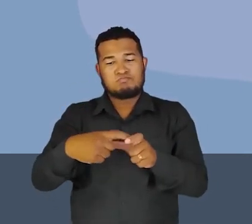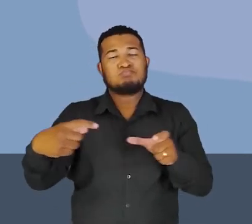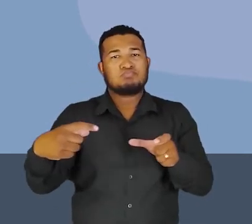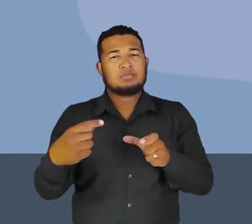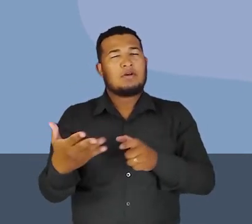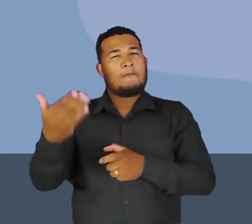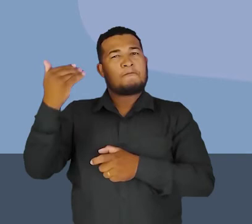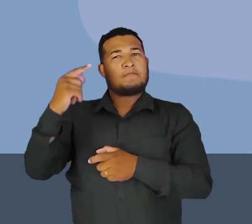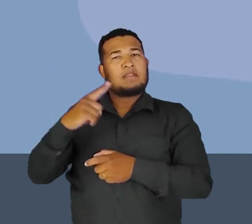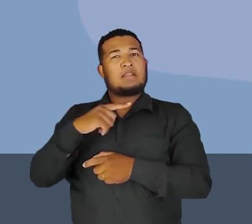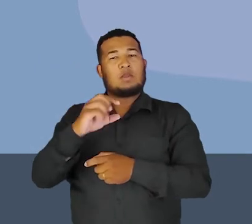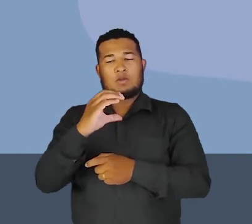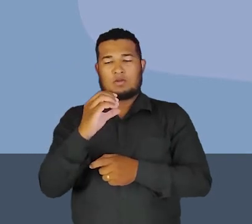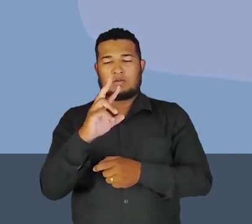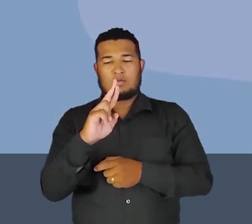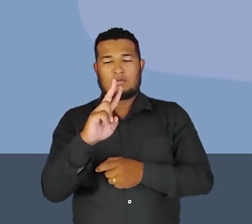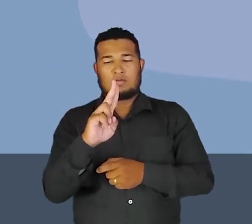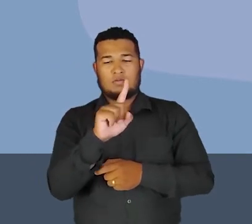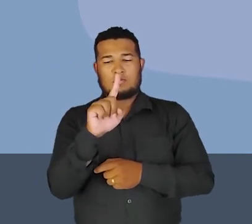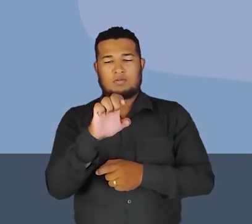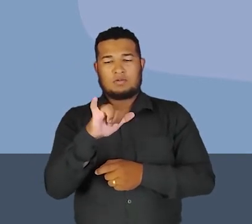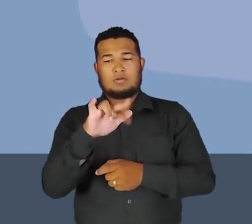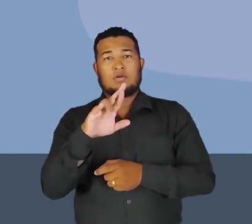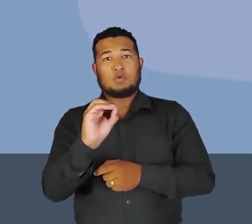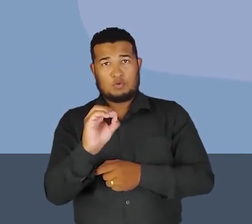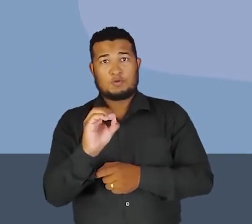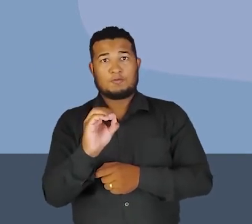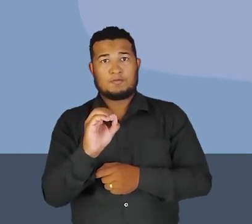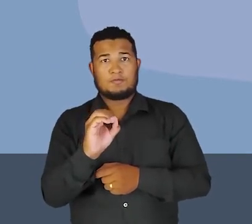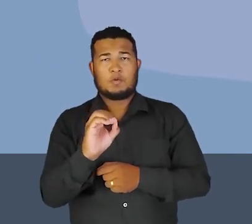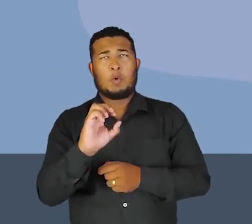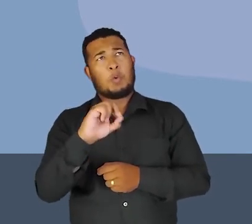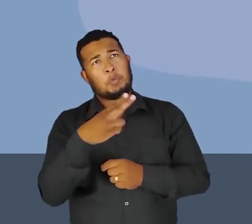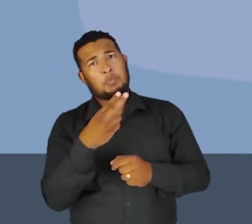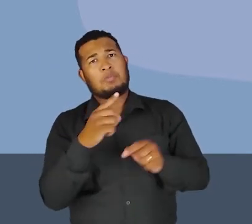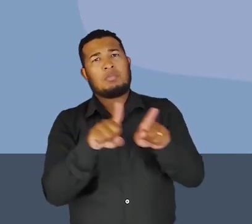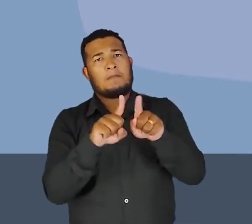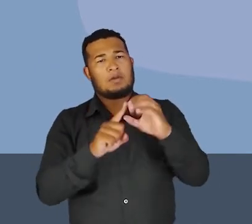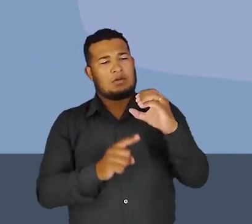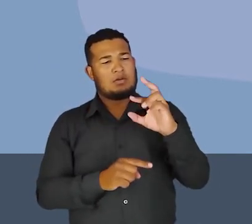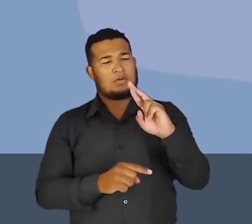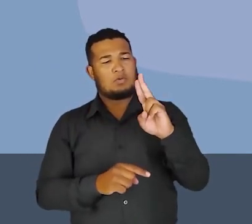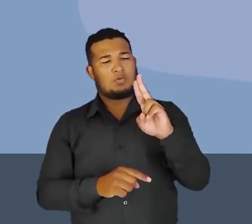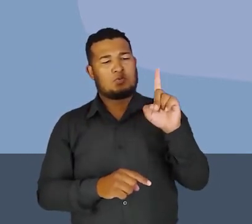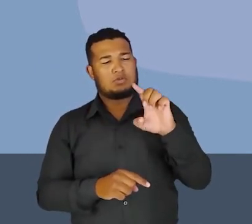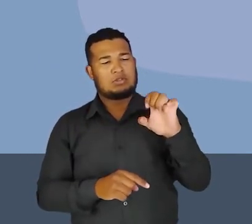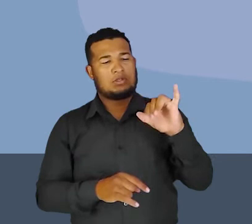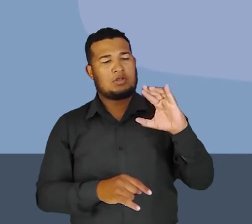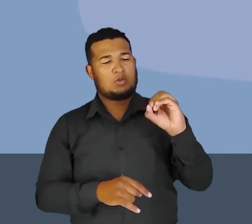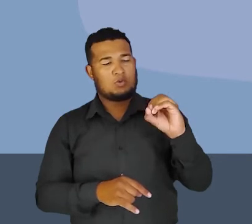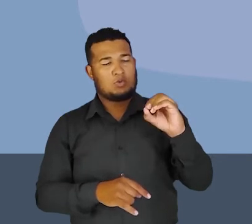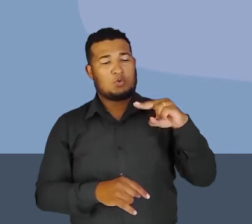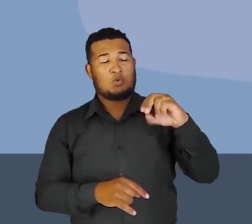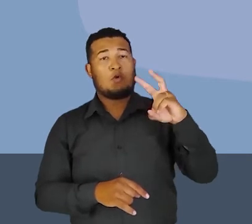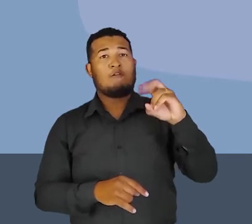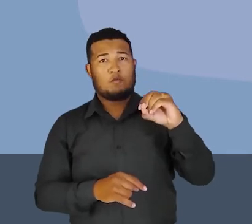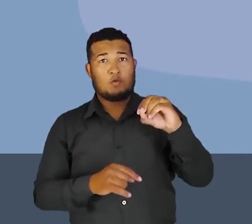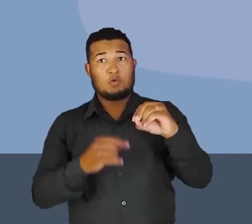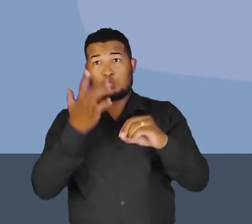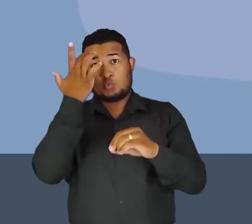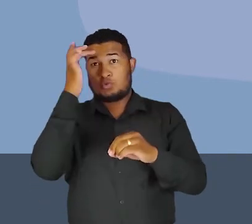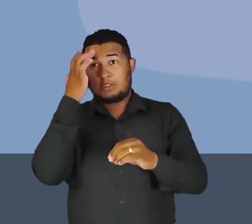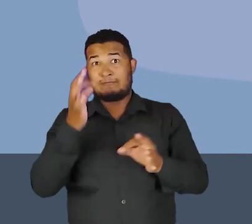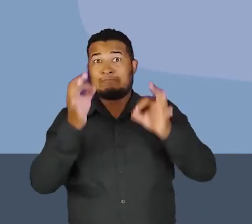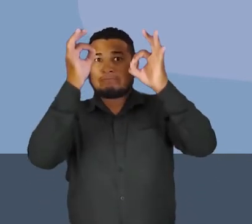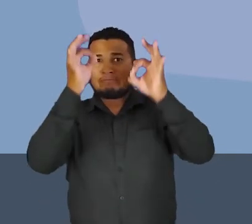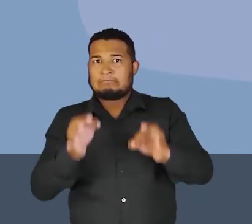na época era um cruzeiro, né? Ou um cruzeiro novo, nossas moedas mudaram muito, eu não consegui estabelecer exatamente